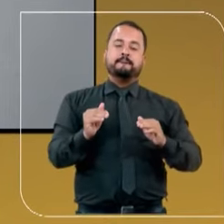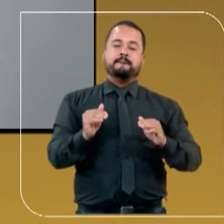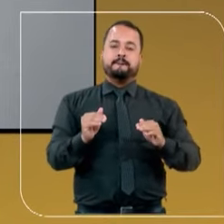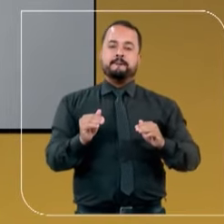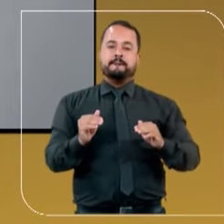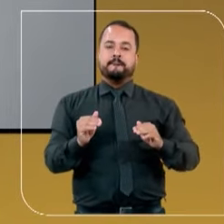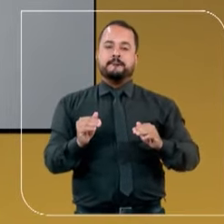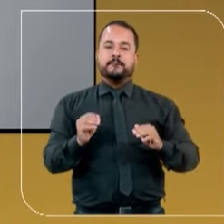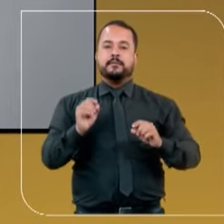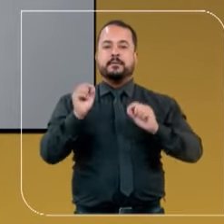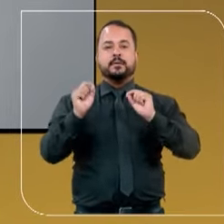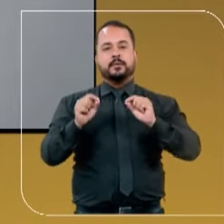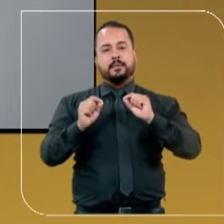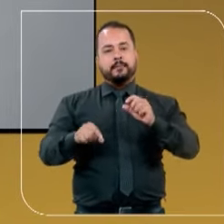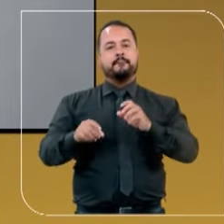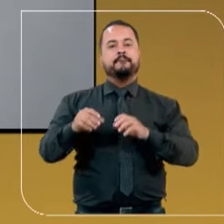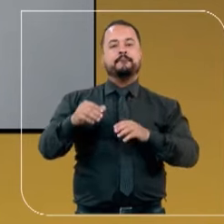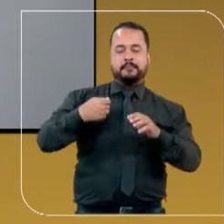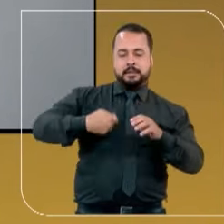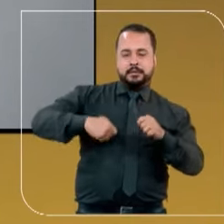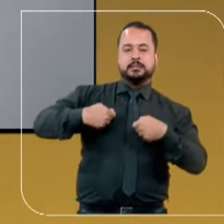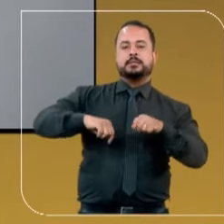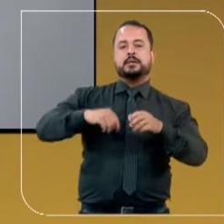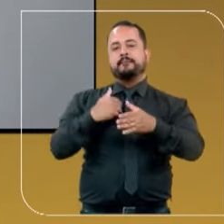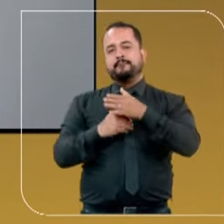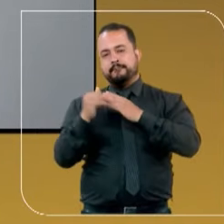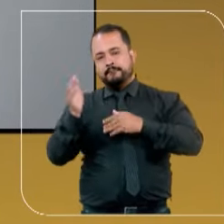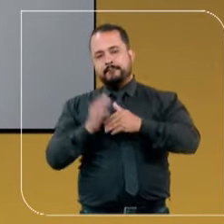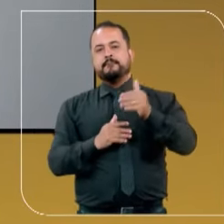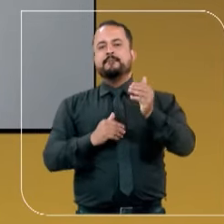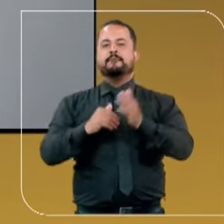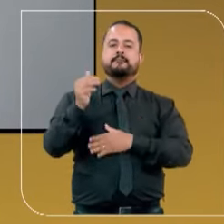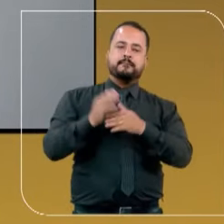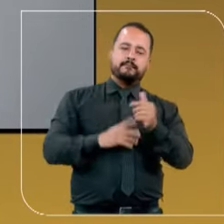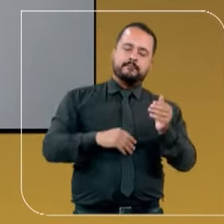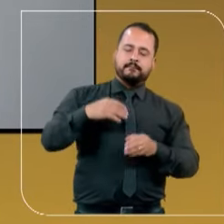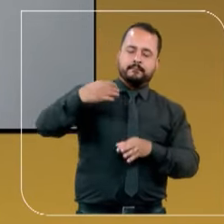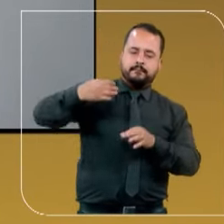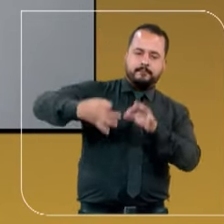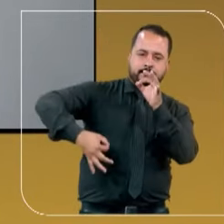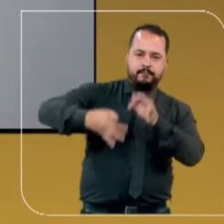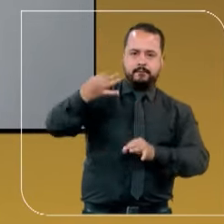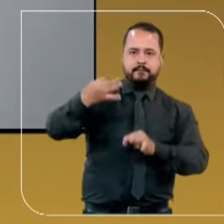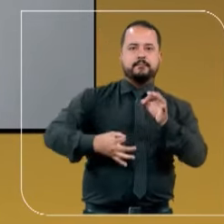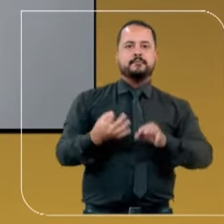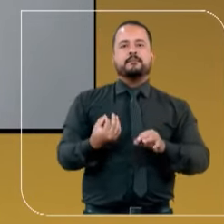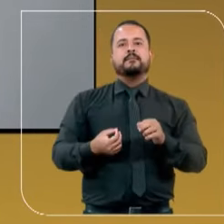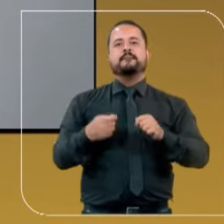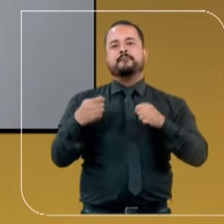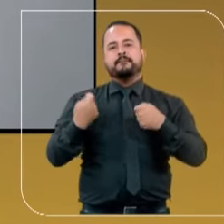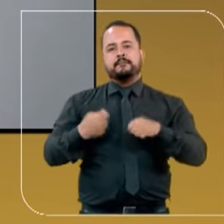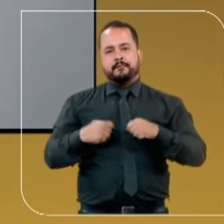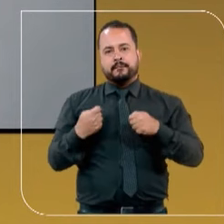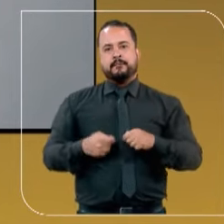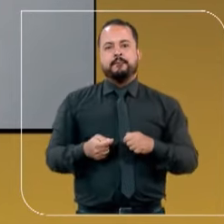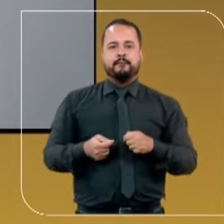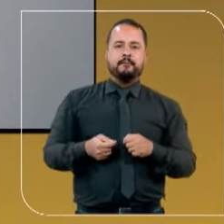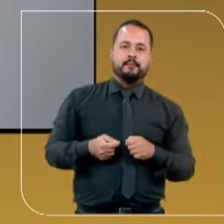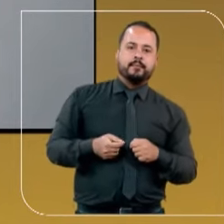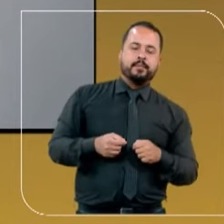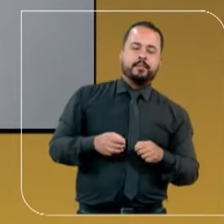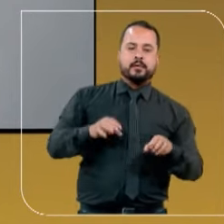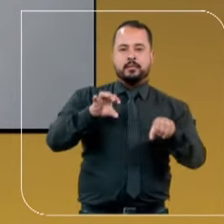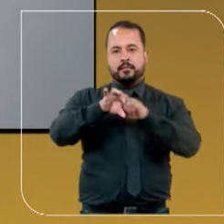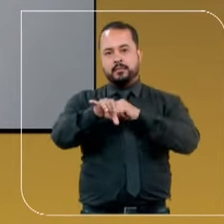tem profissionais devidamente qualificados, o que certamente demanda uma boa